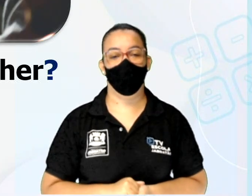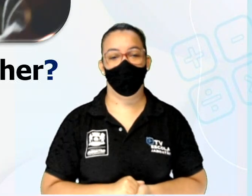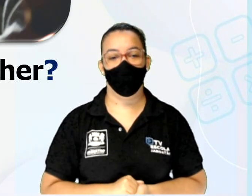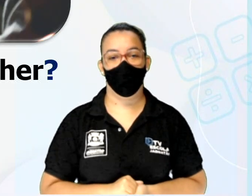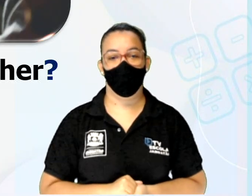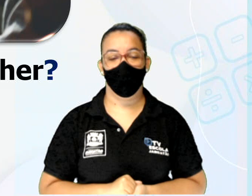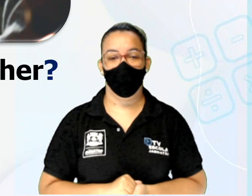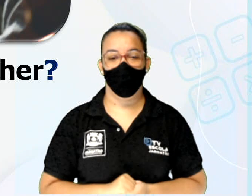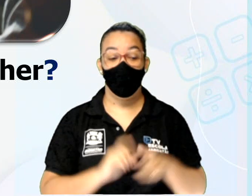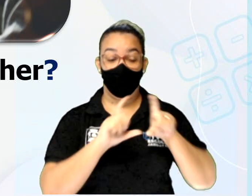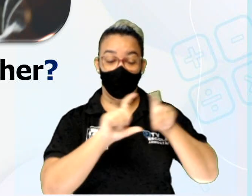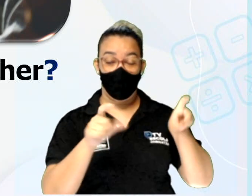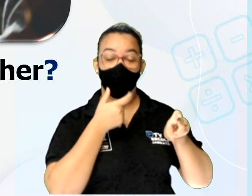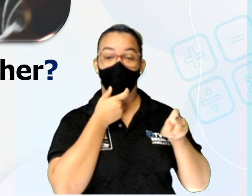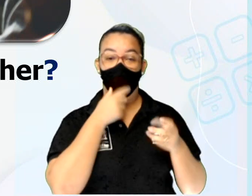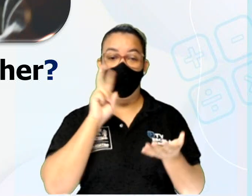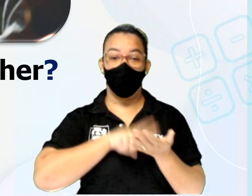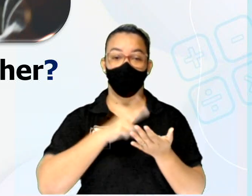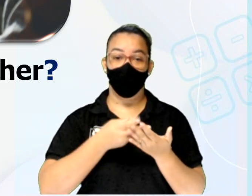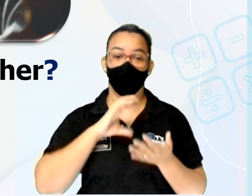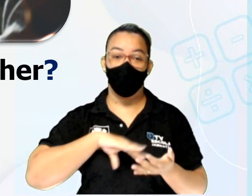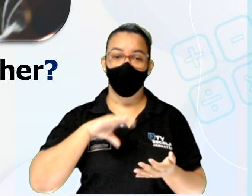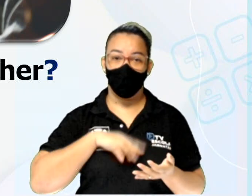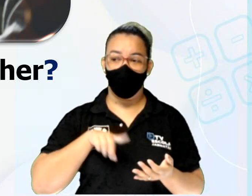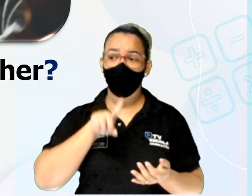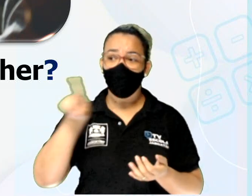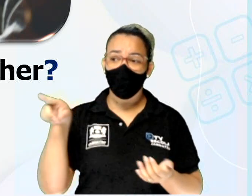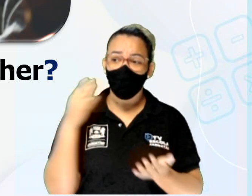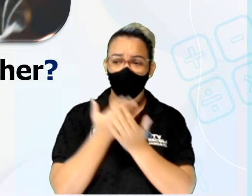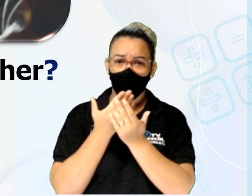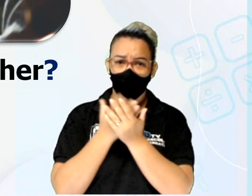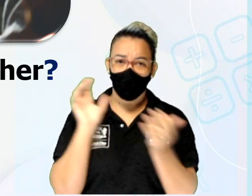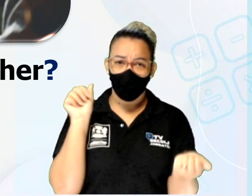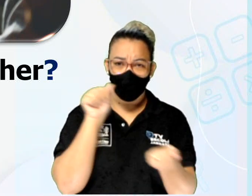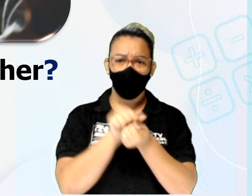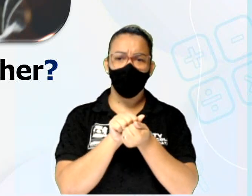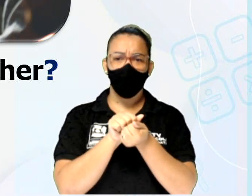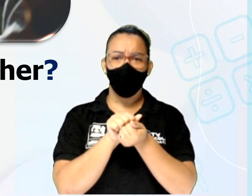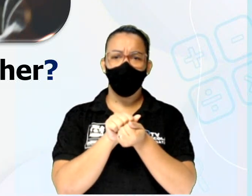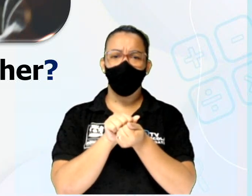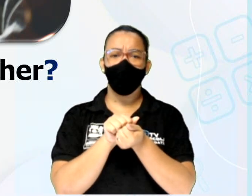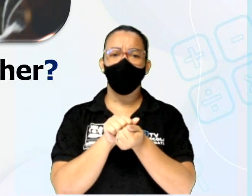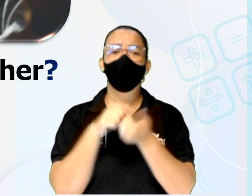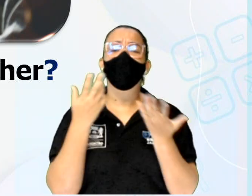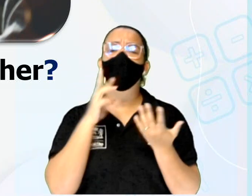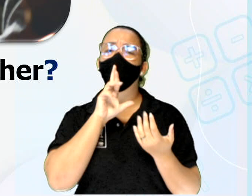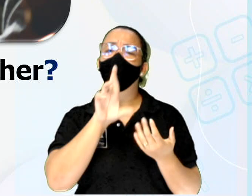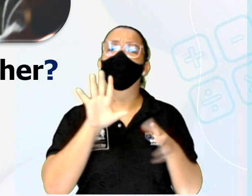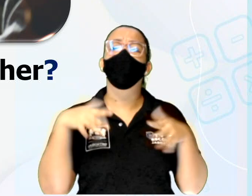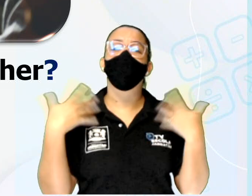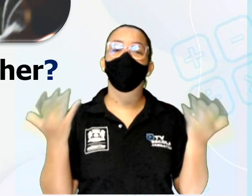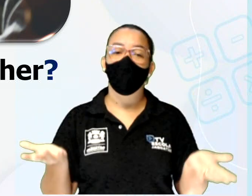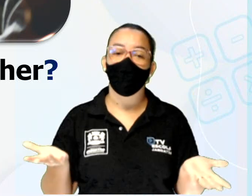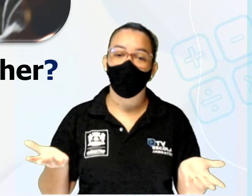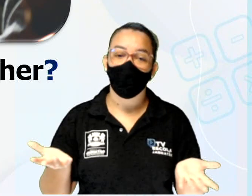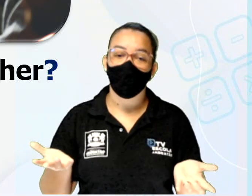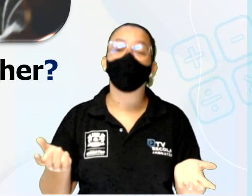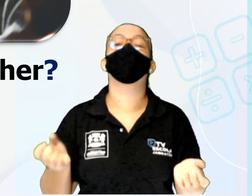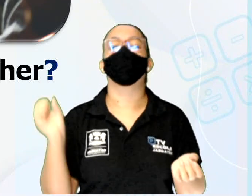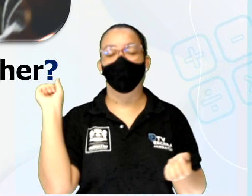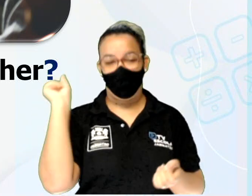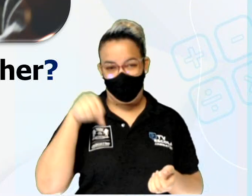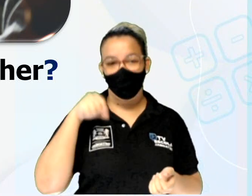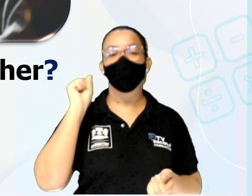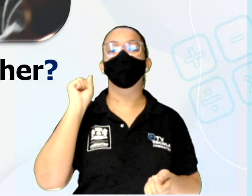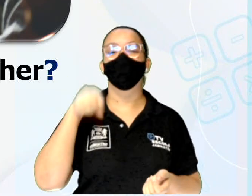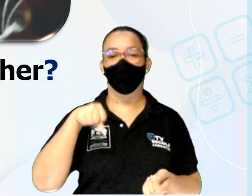Did they study together? Eles estudaram juntos? Pela imagem, como vai ser a resposta? Vai ser?